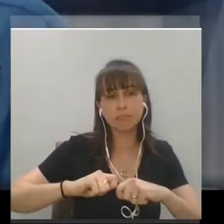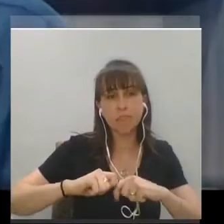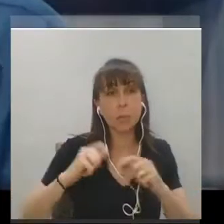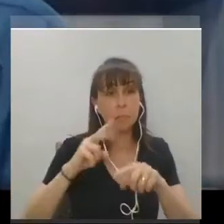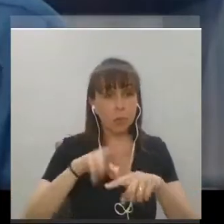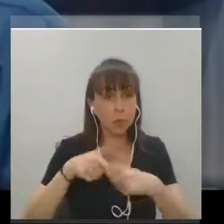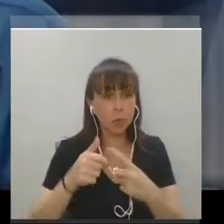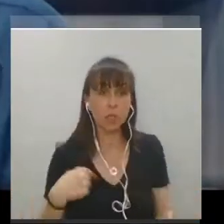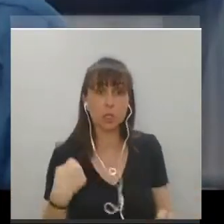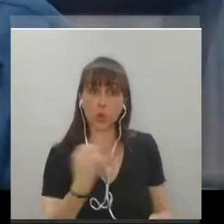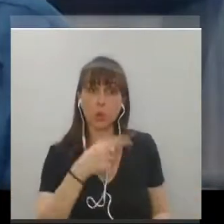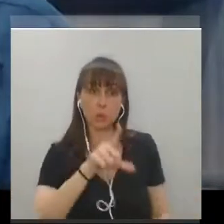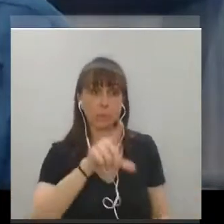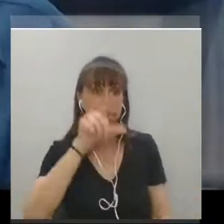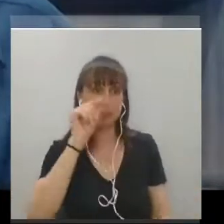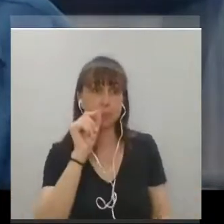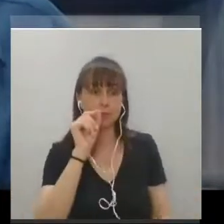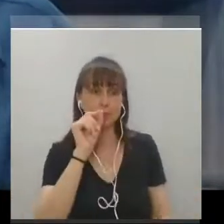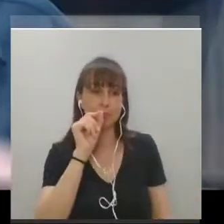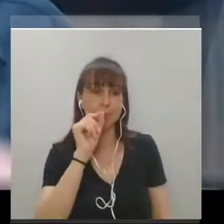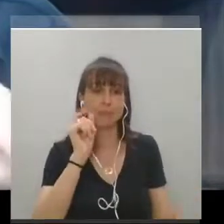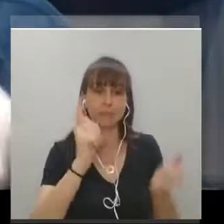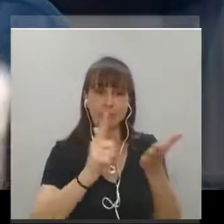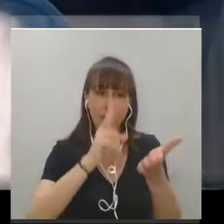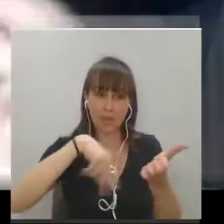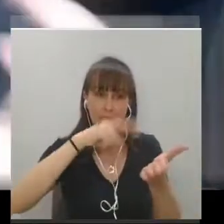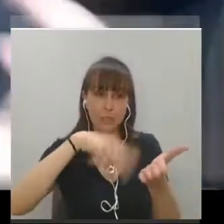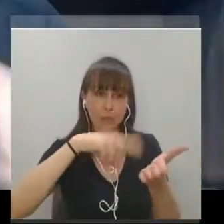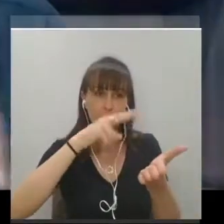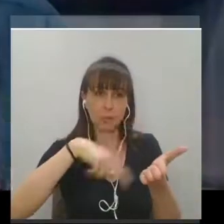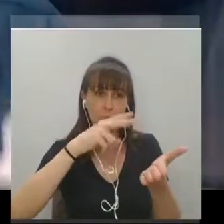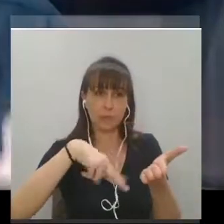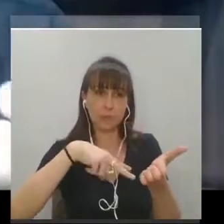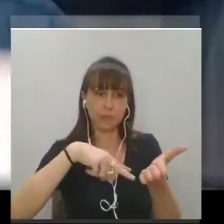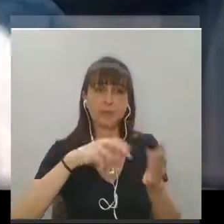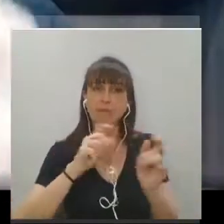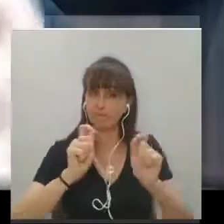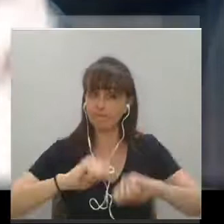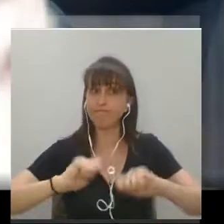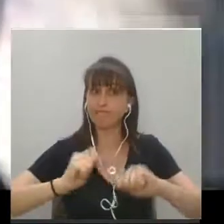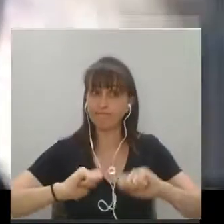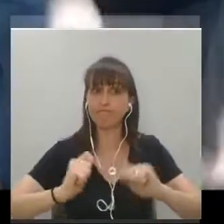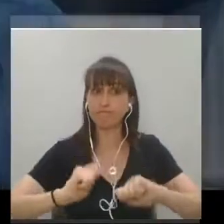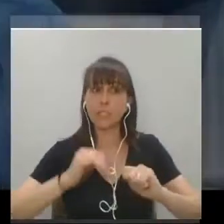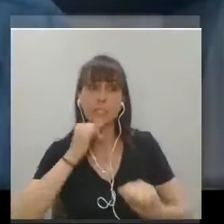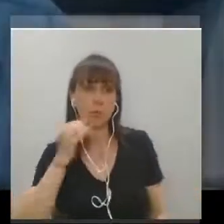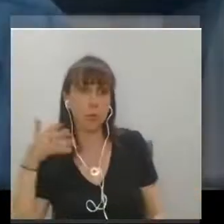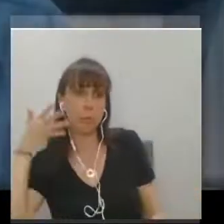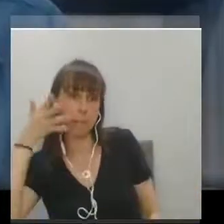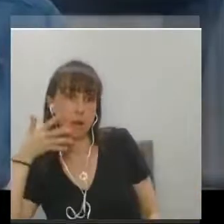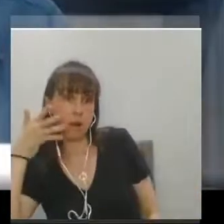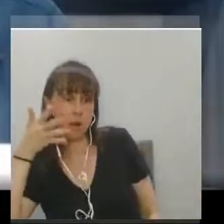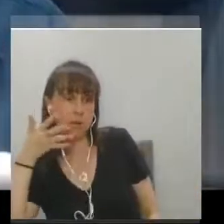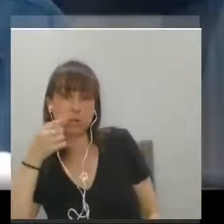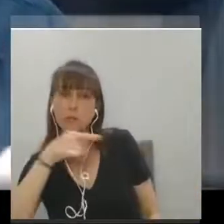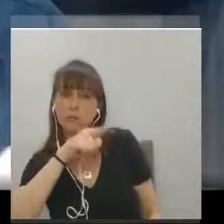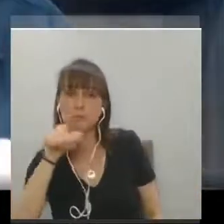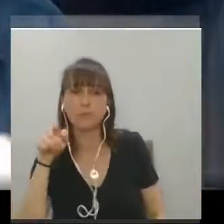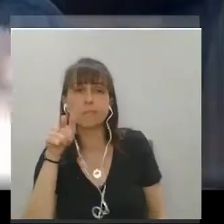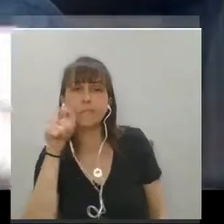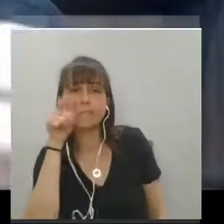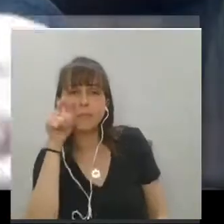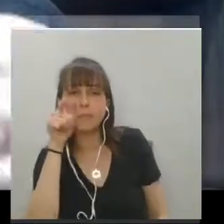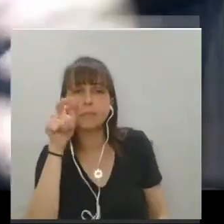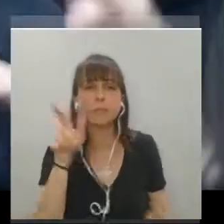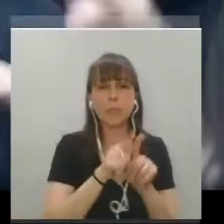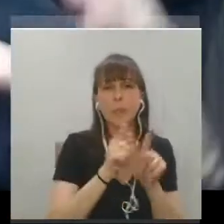justamente pela leitura. Evidentemente que as duas coisas se complementam. Tanto uma palestra que você assiste, quanto um livro que